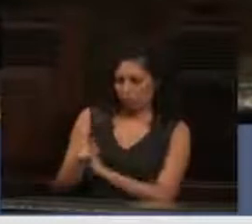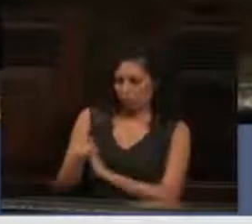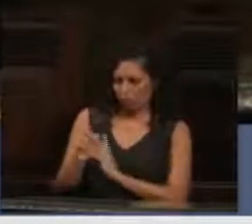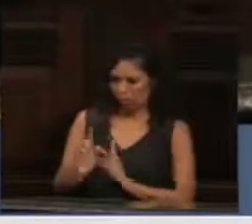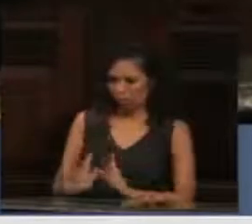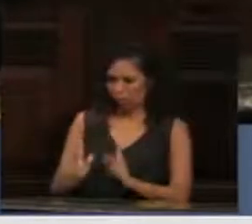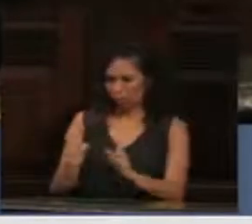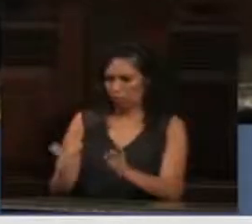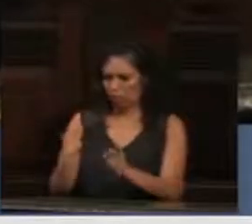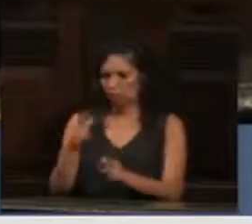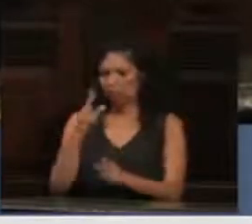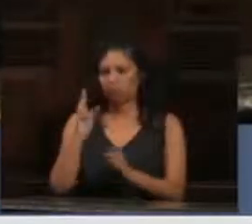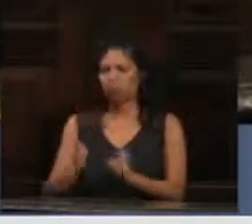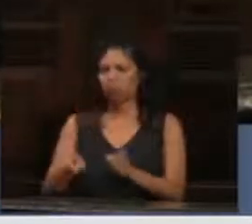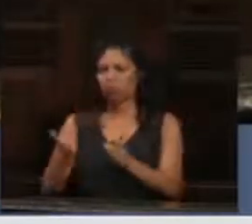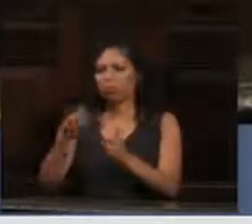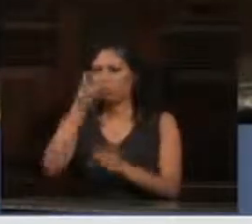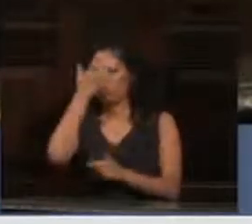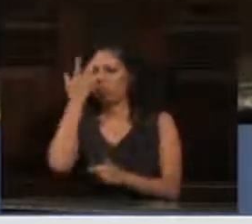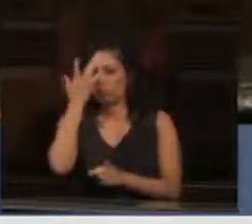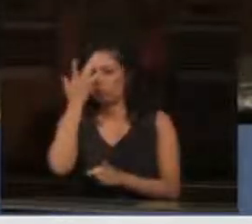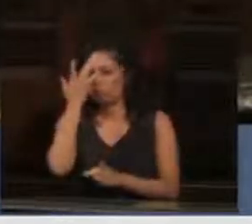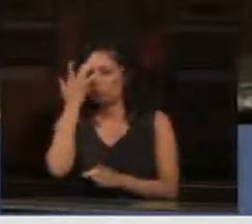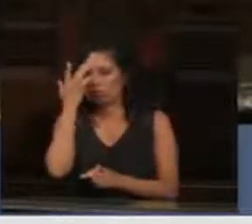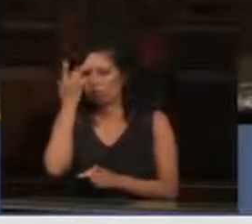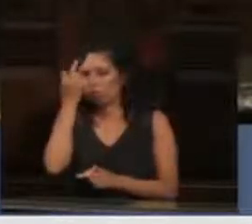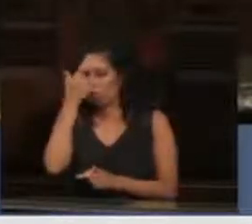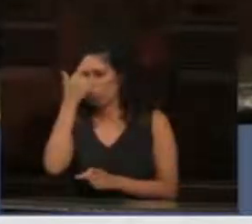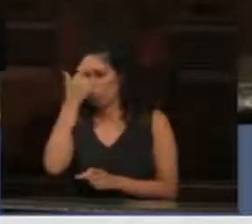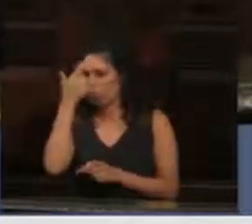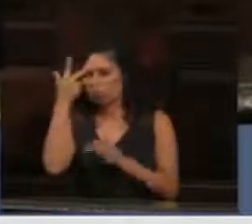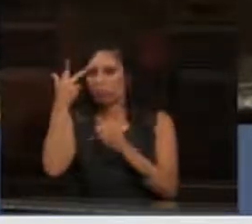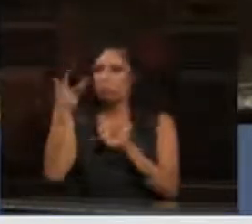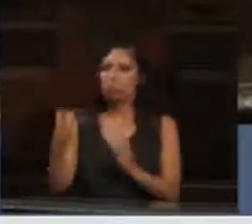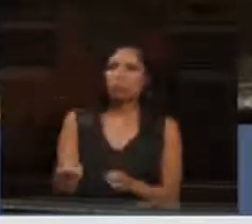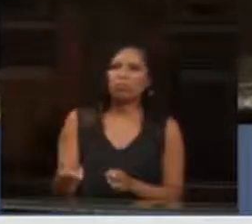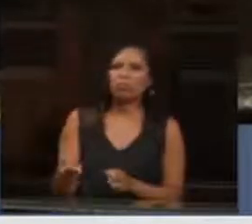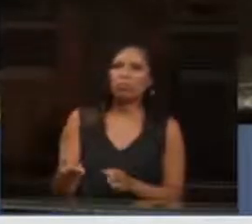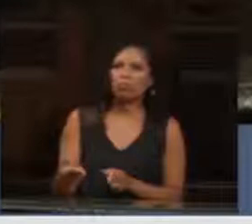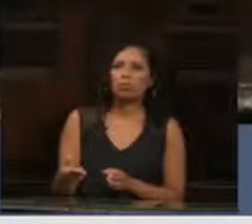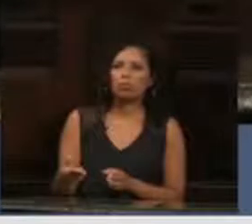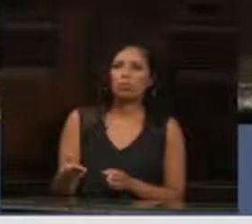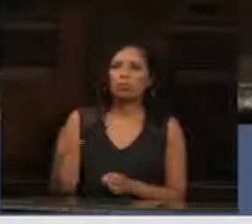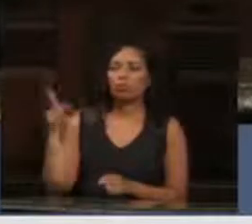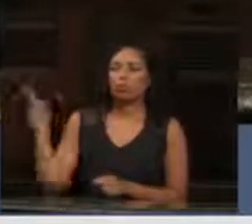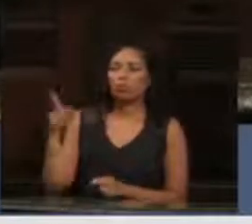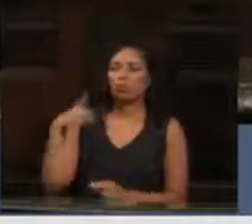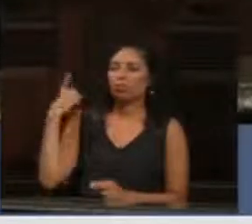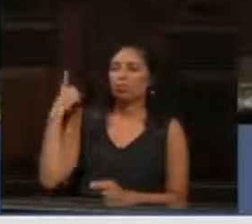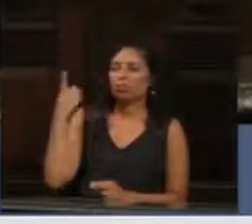governo, que era uma posição anunciada inúmeras vezes pelo então candidato Wilson Witzel, hoje o governador,